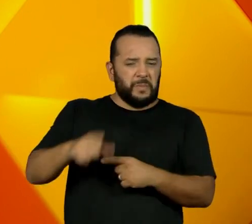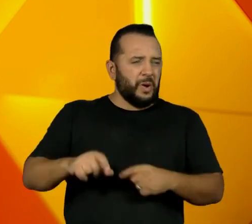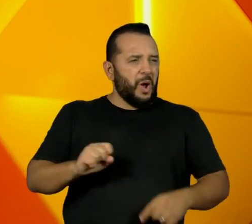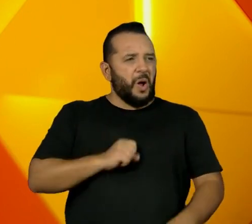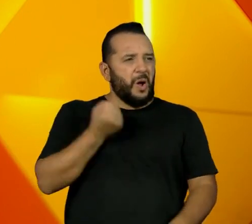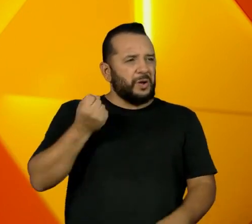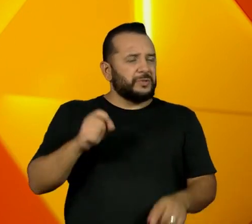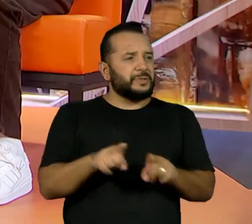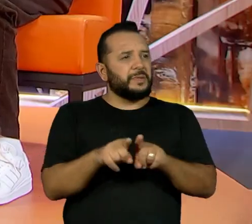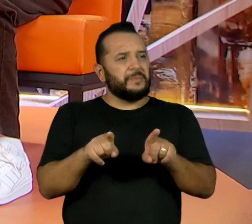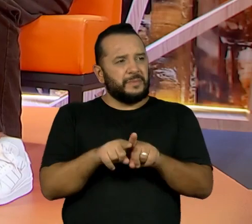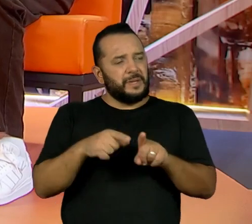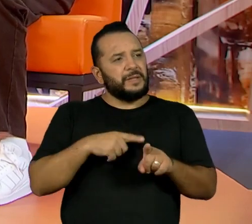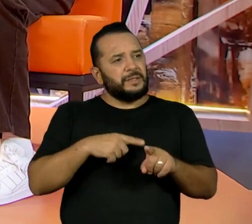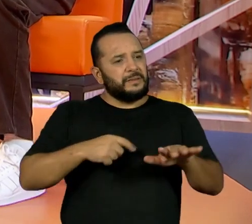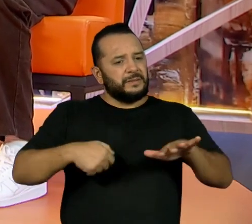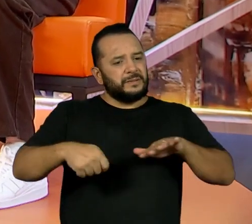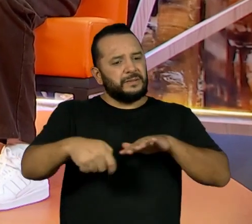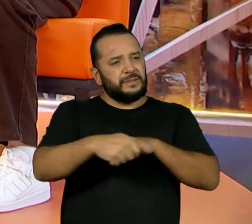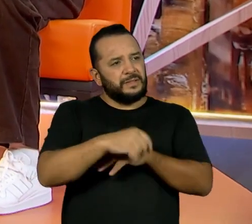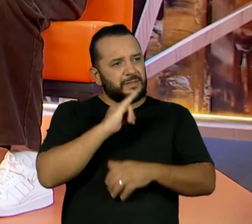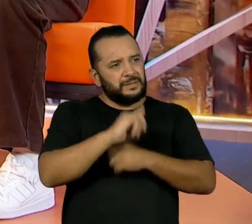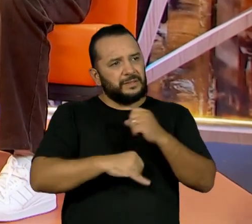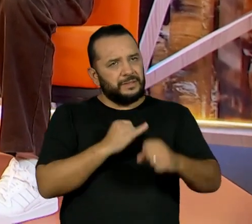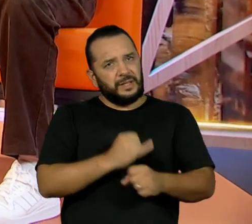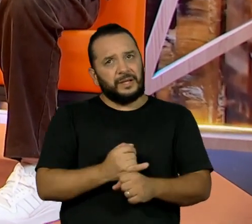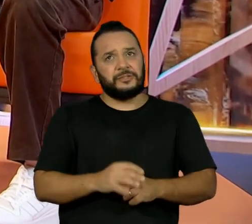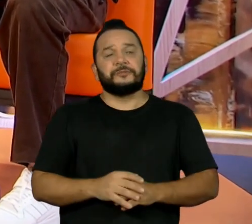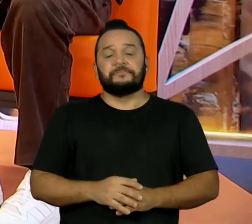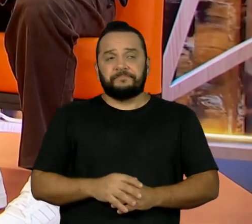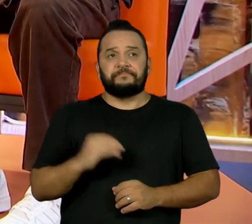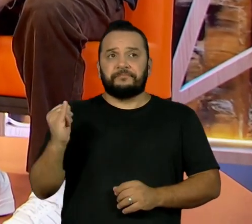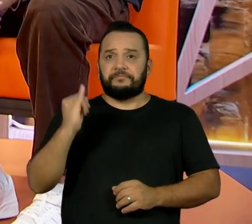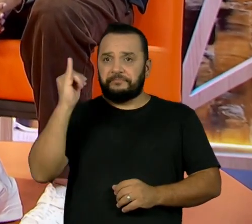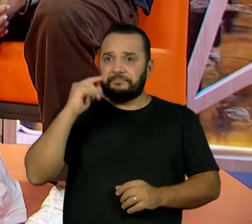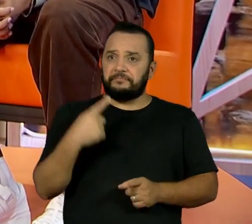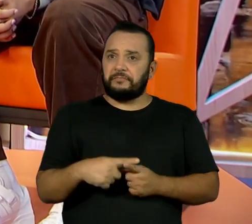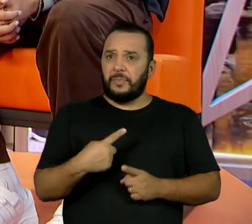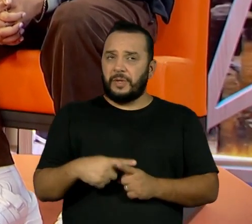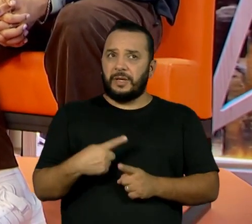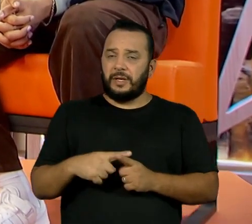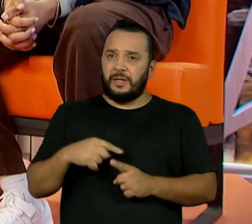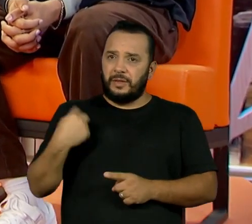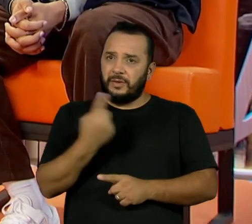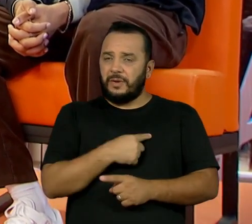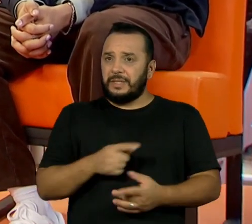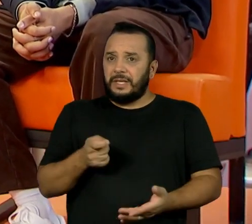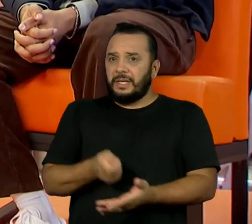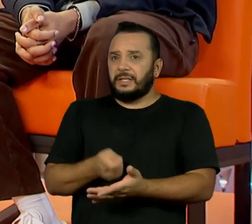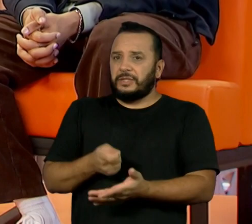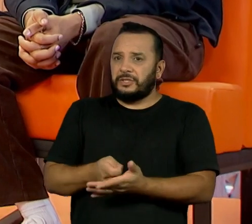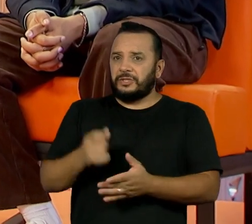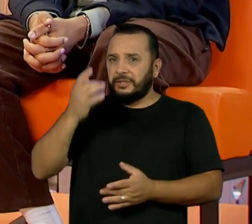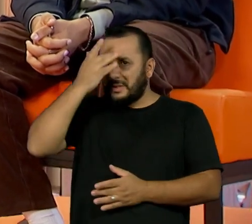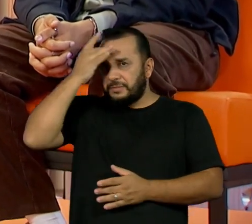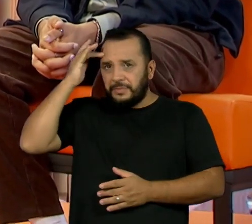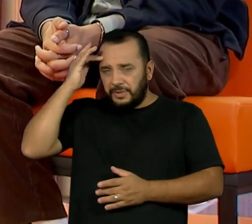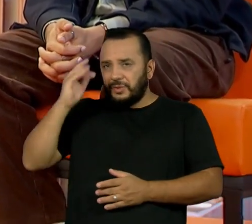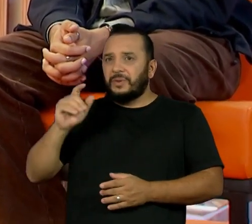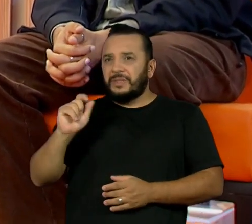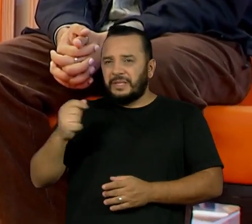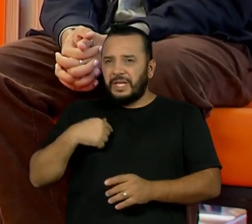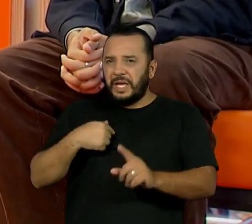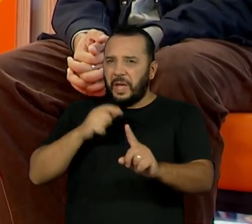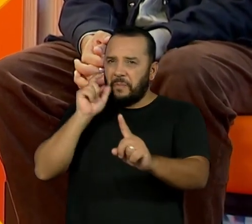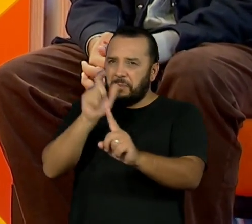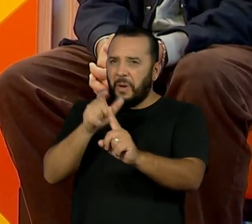news na internet? Cris, o PL é muito importante justamente para que a gente consiga exigir que essas pessoas que praticam discurso de